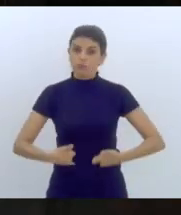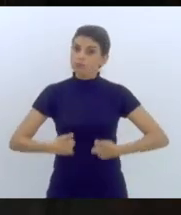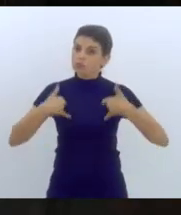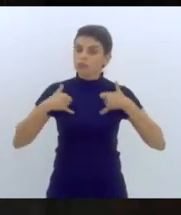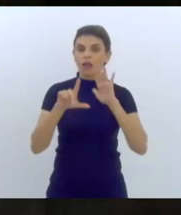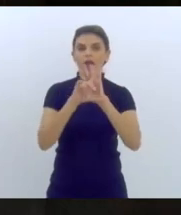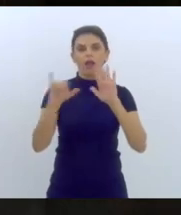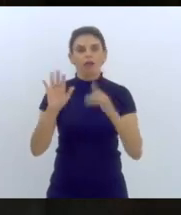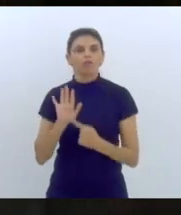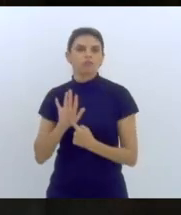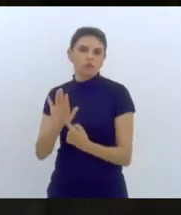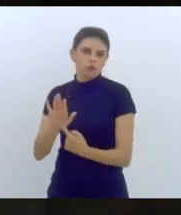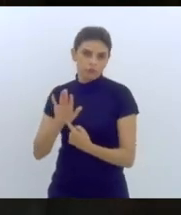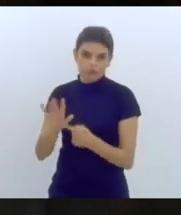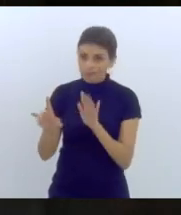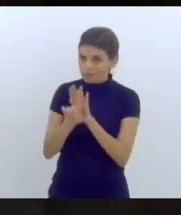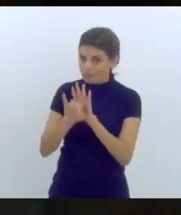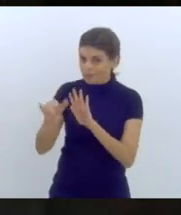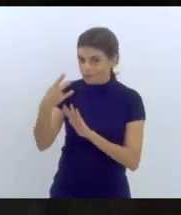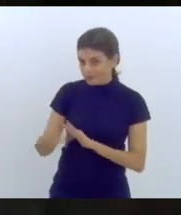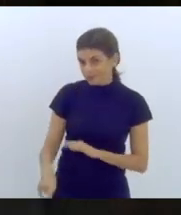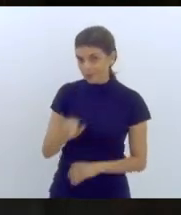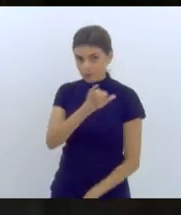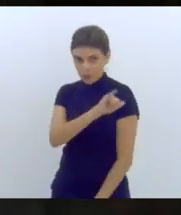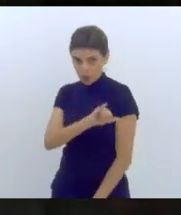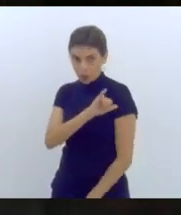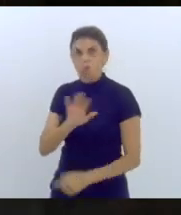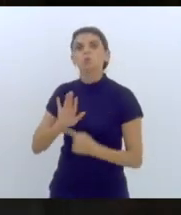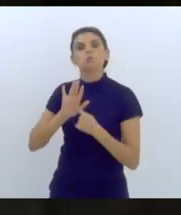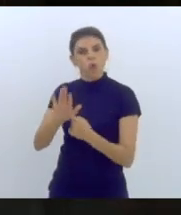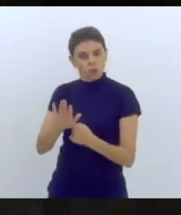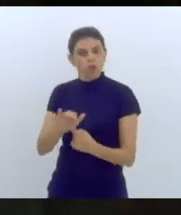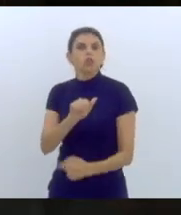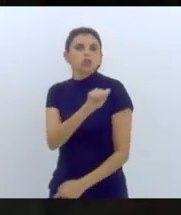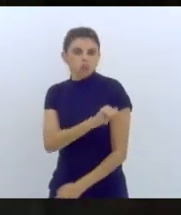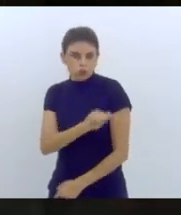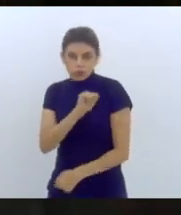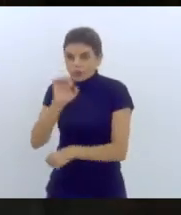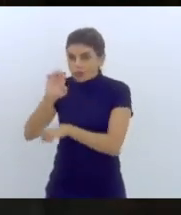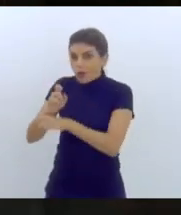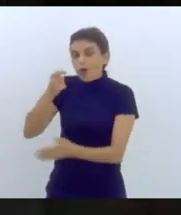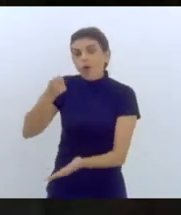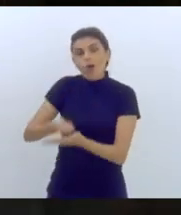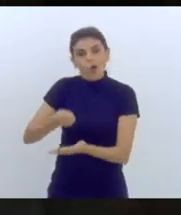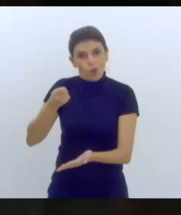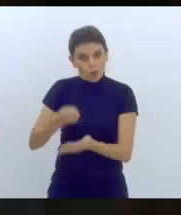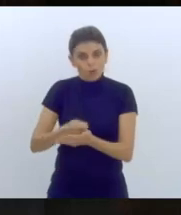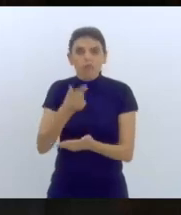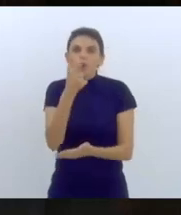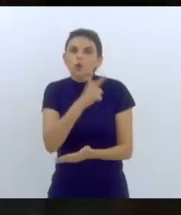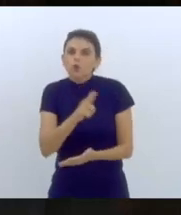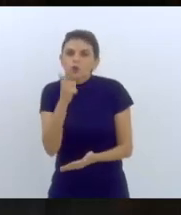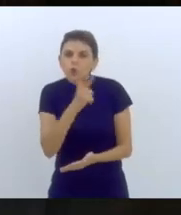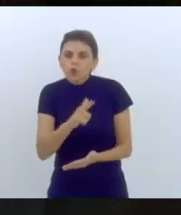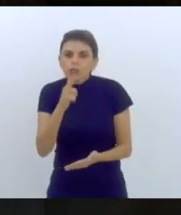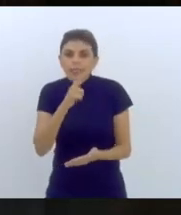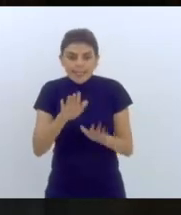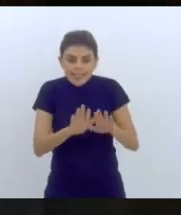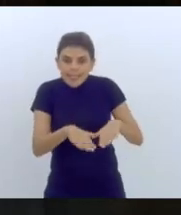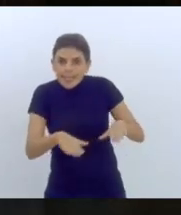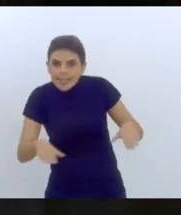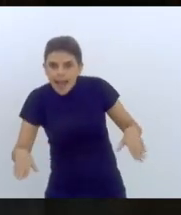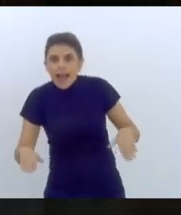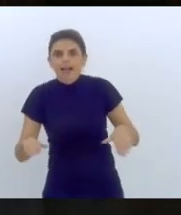apresentei. Tem uma lei no Estado do Rio de Janeiro que diz que o Estado é obrigado a buscar as crianças em